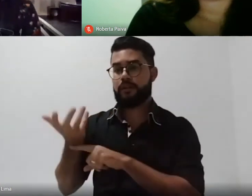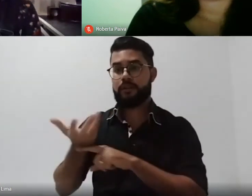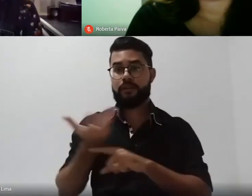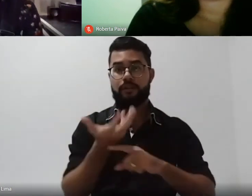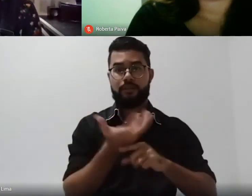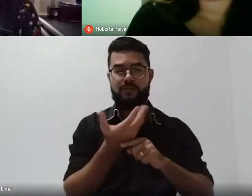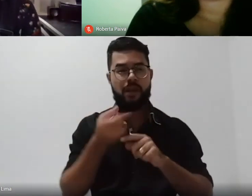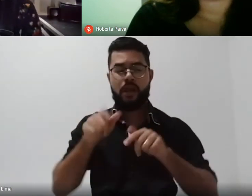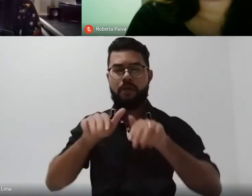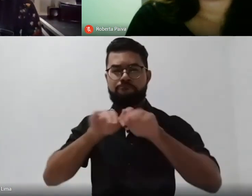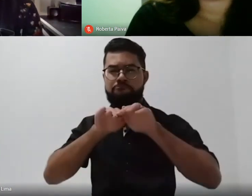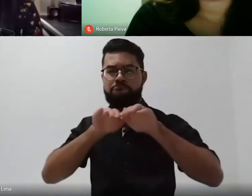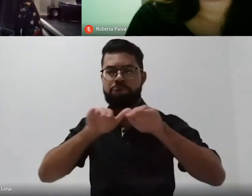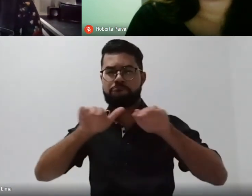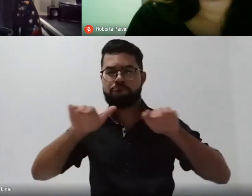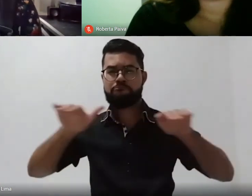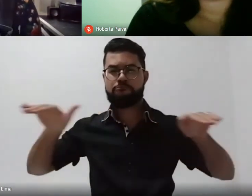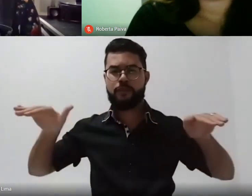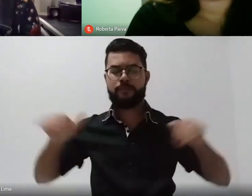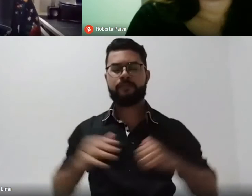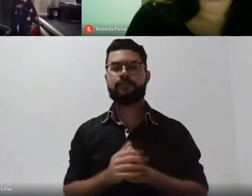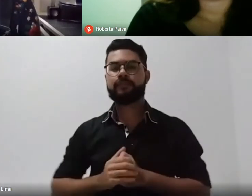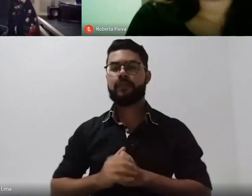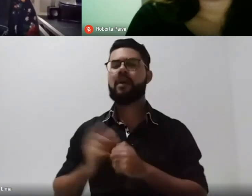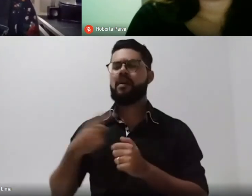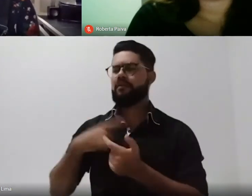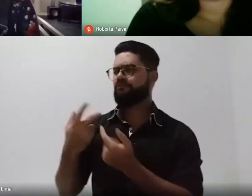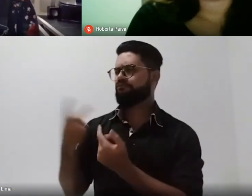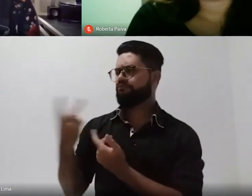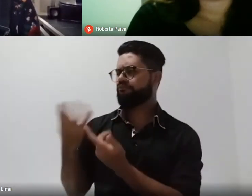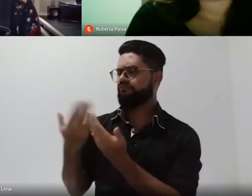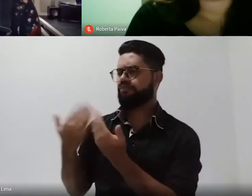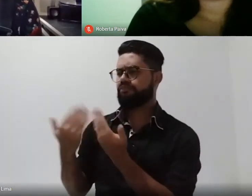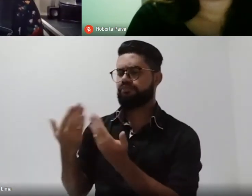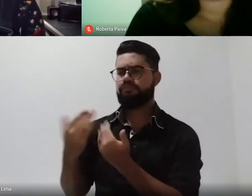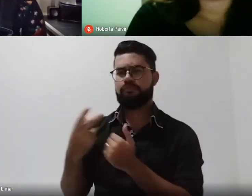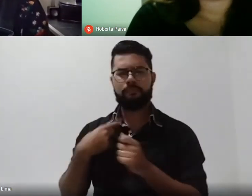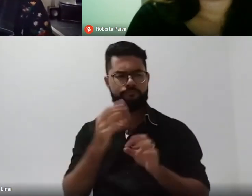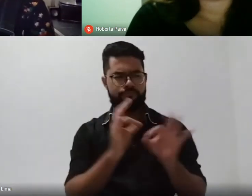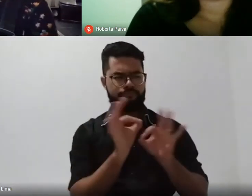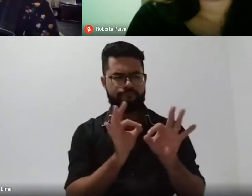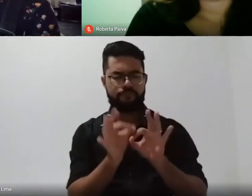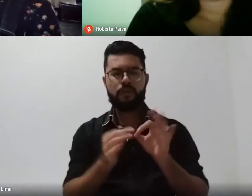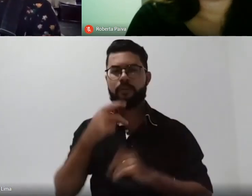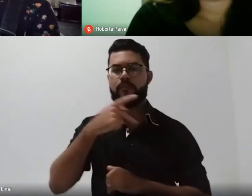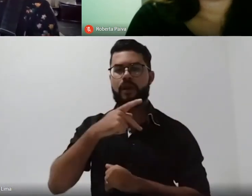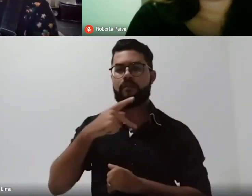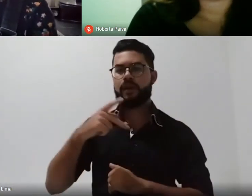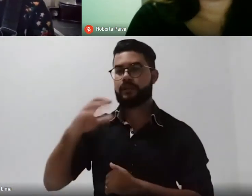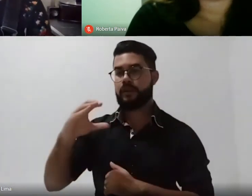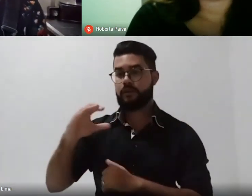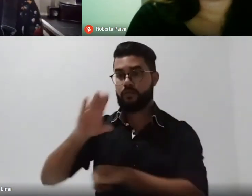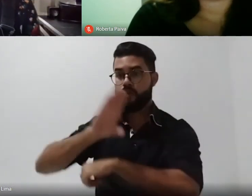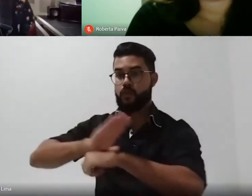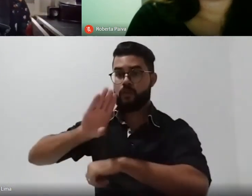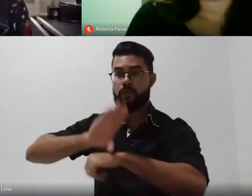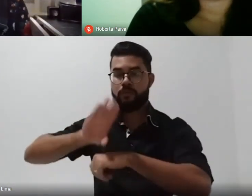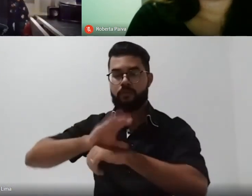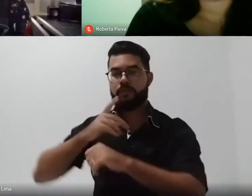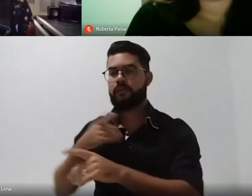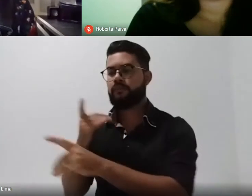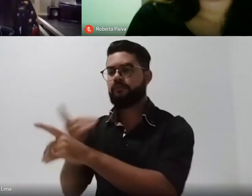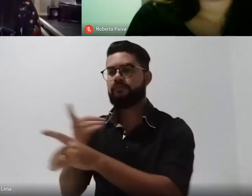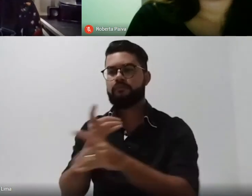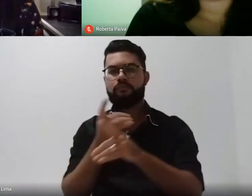no curso, né? E aí a gente se debruçou sobre o PPC do curso e foi encontrando espaços em que a